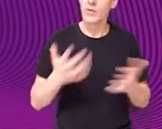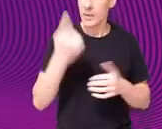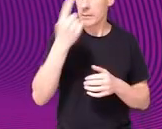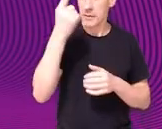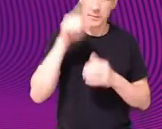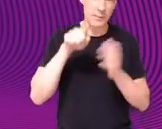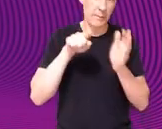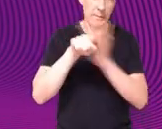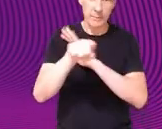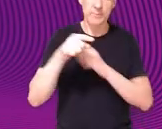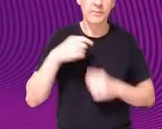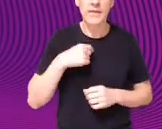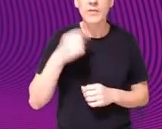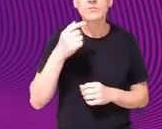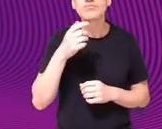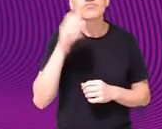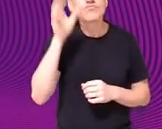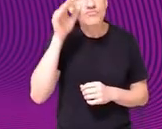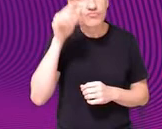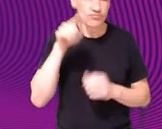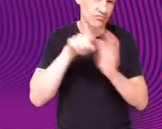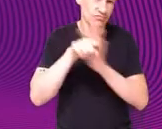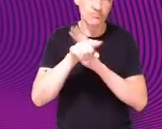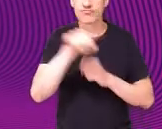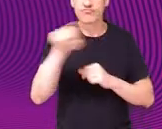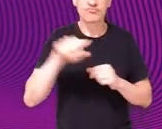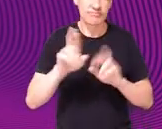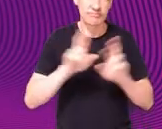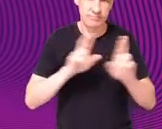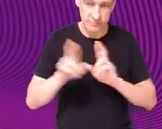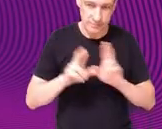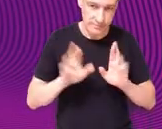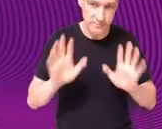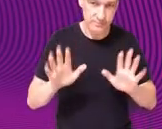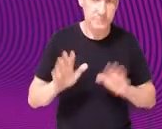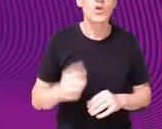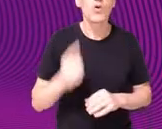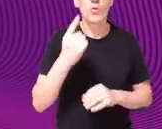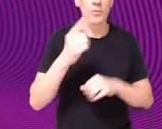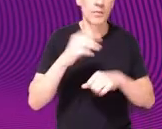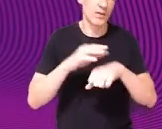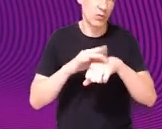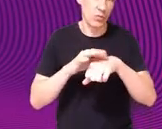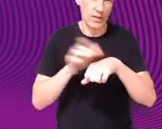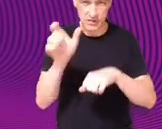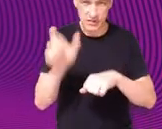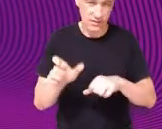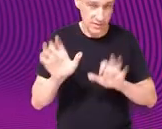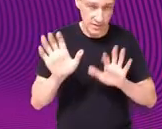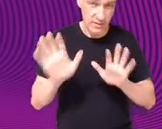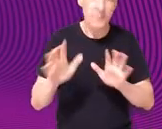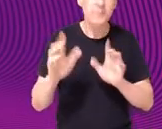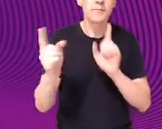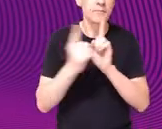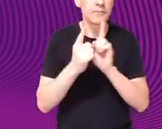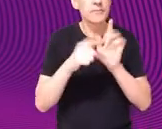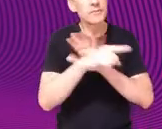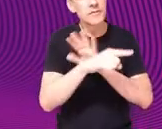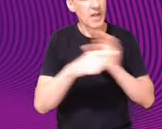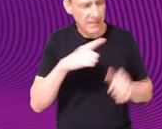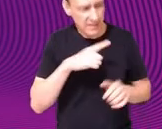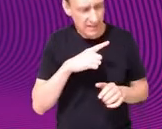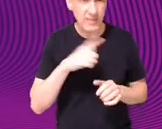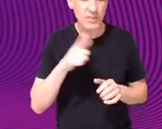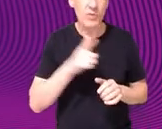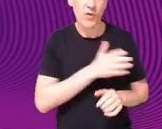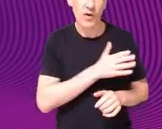aos debatedores. Então, chega uma doente, que chega o doutor, tenho ou não tenho hipertrófica? Mas